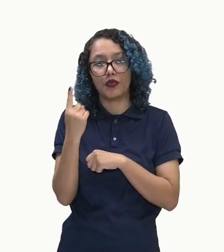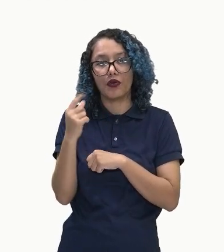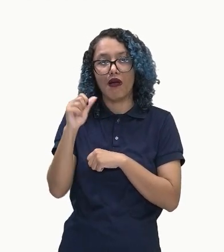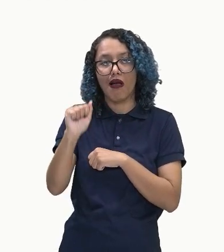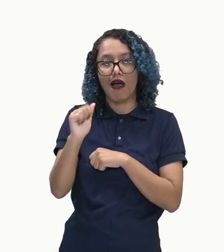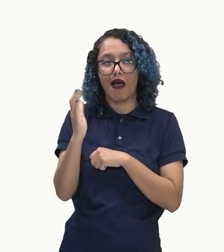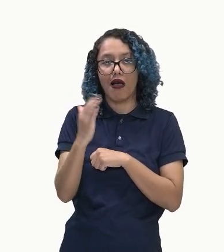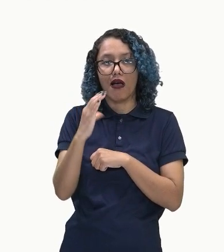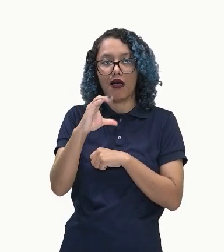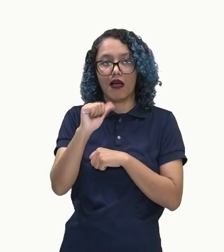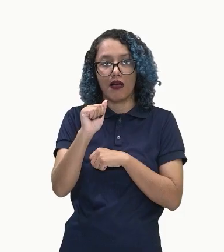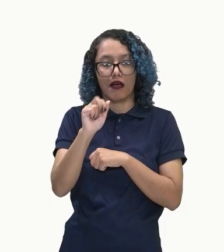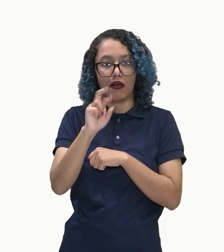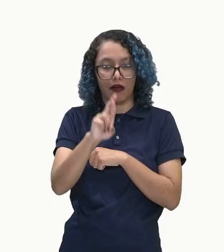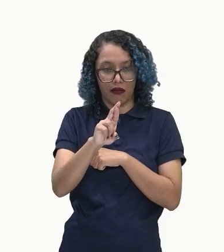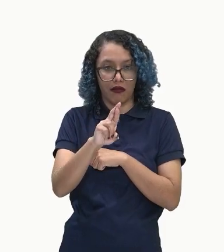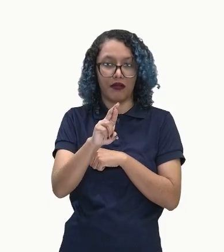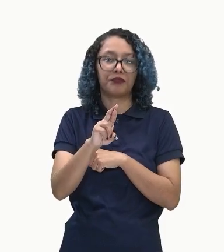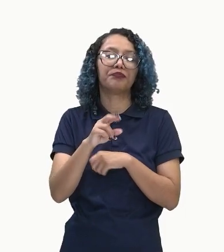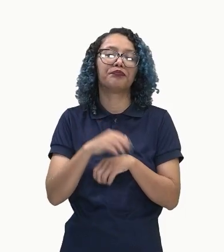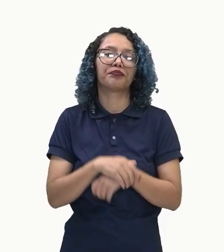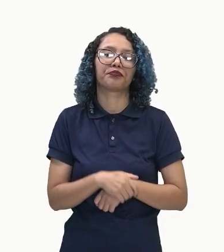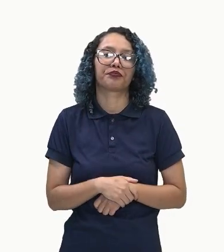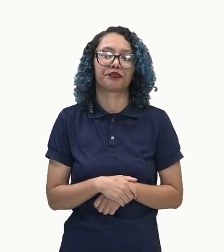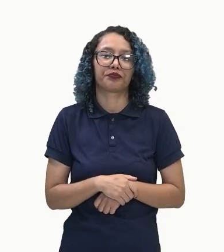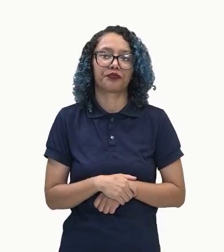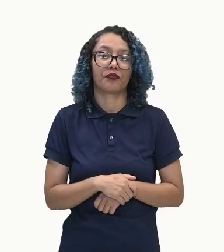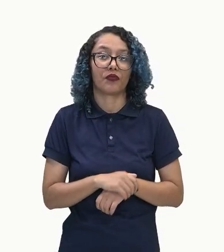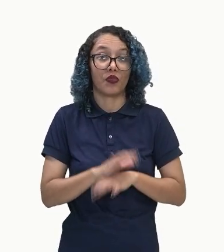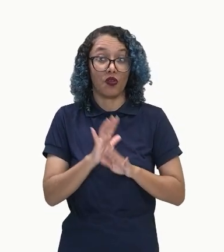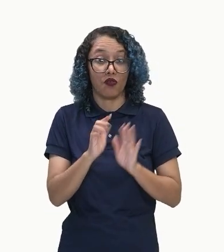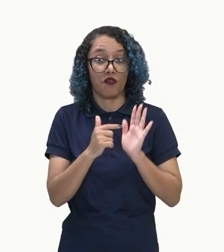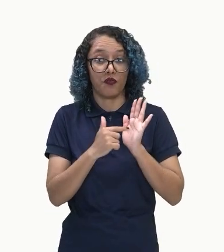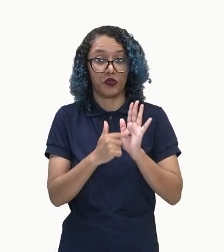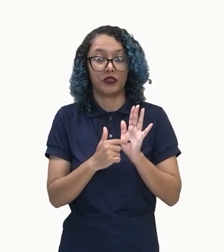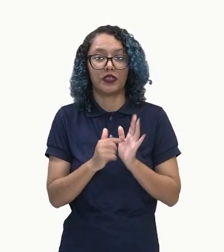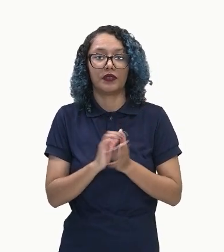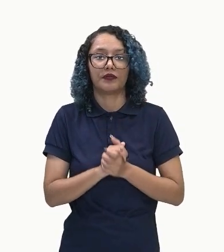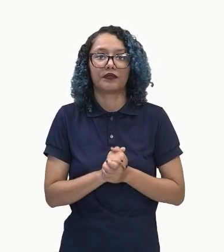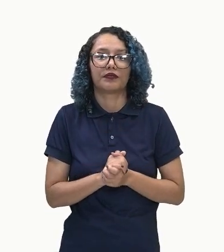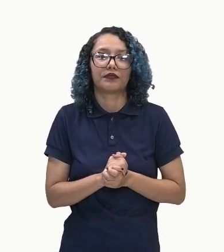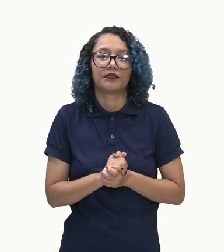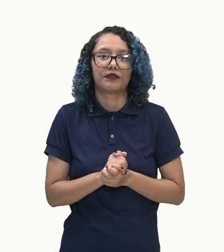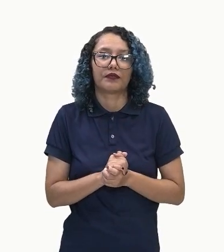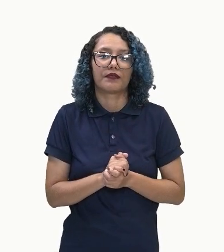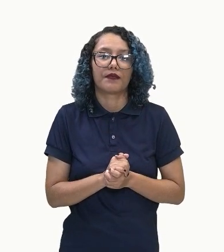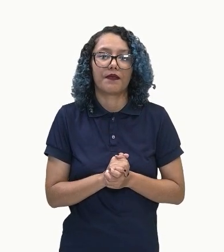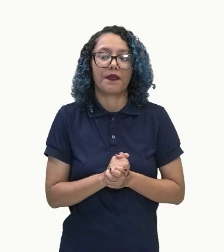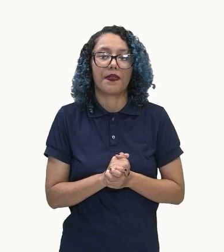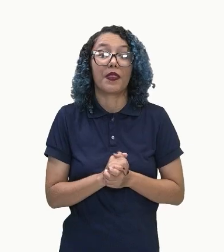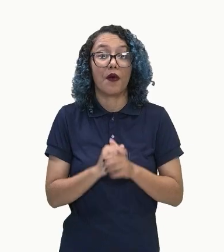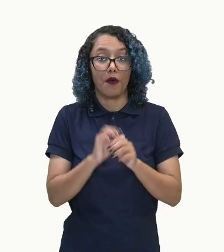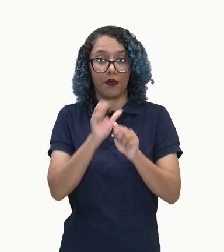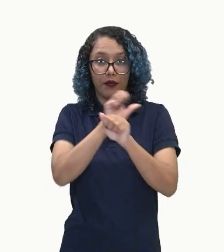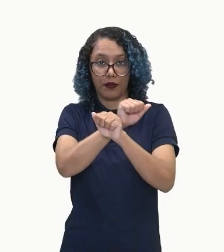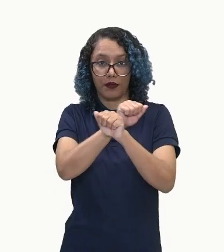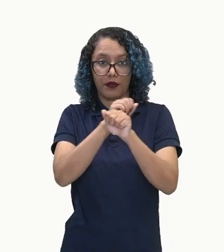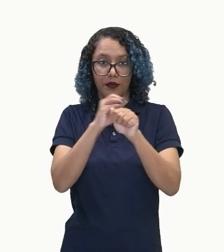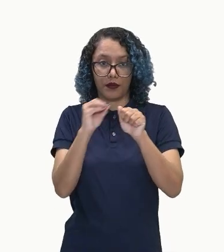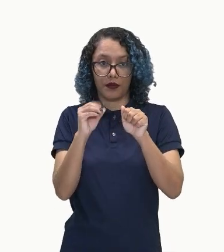certo? Aqui, gente, eu vou mostrar para vocês, olha só. A palavrinha, os artigos